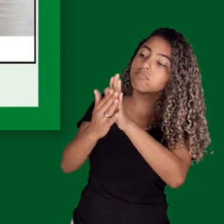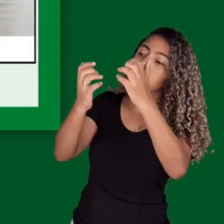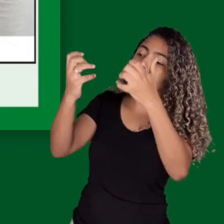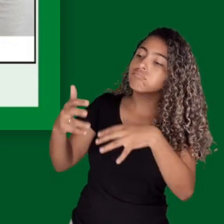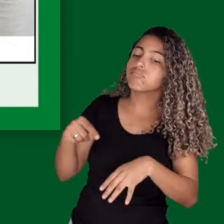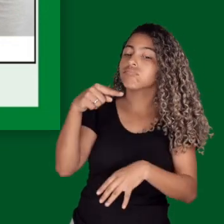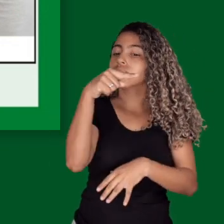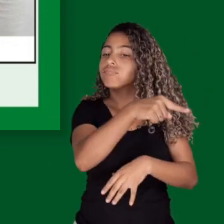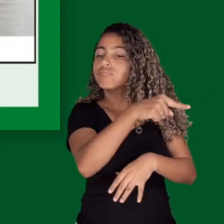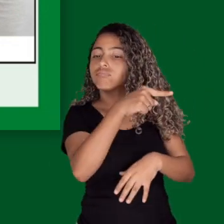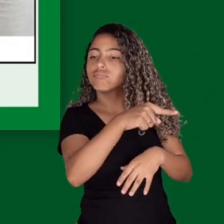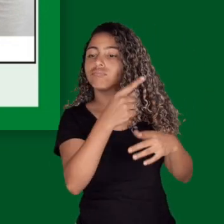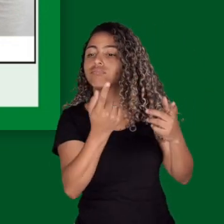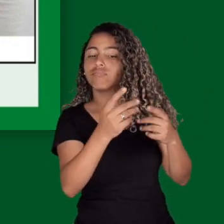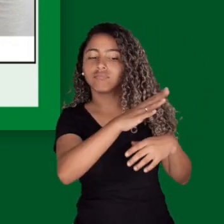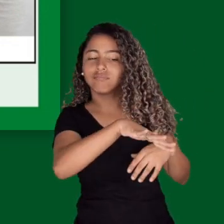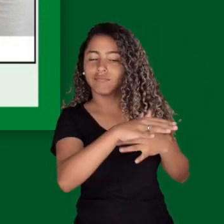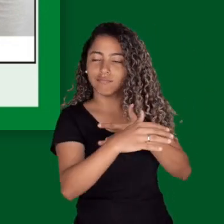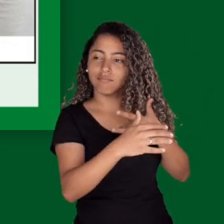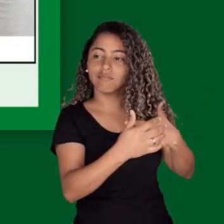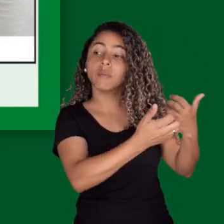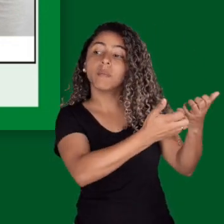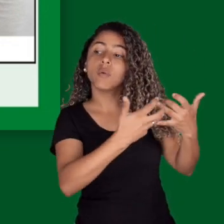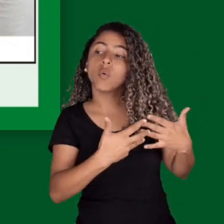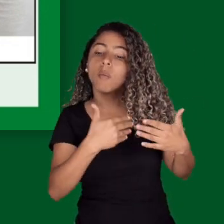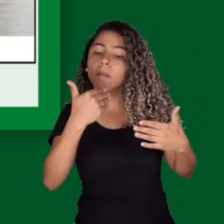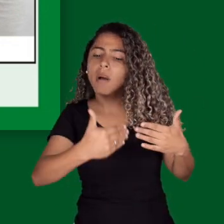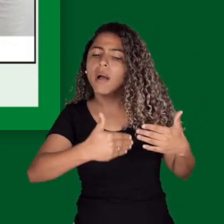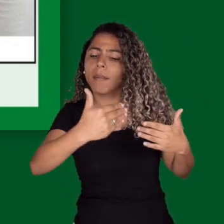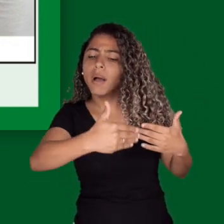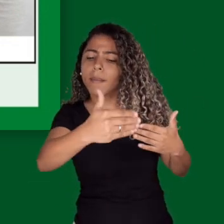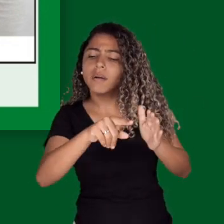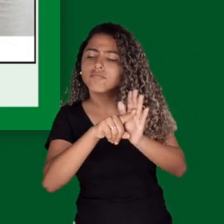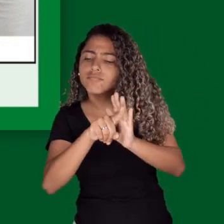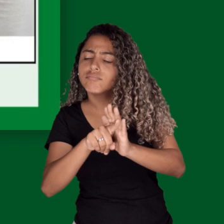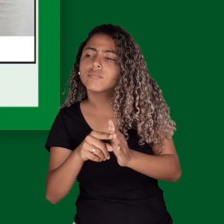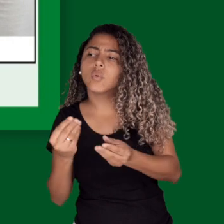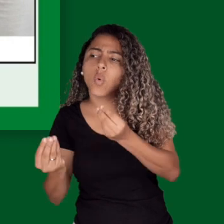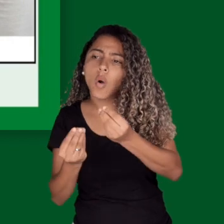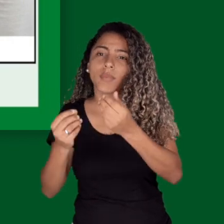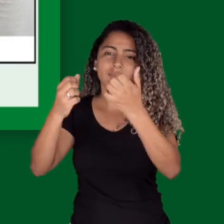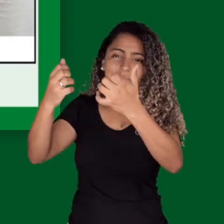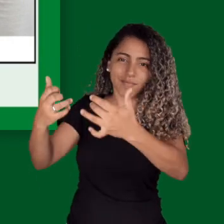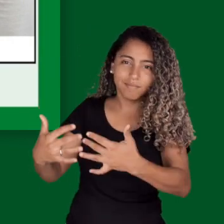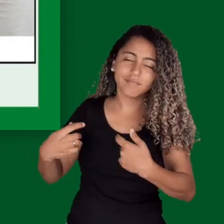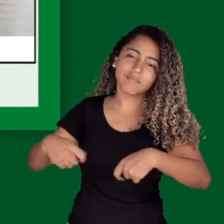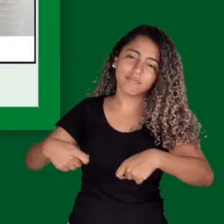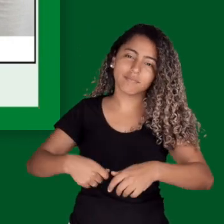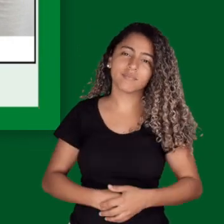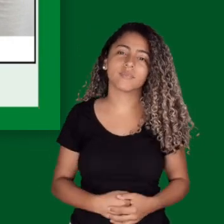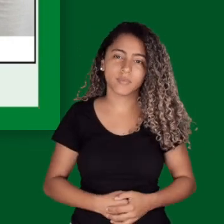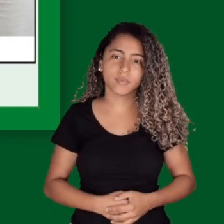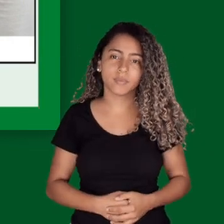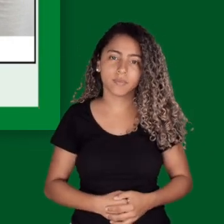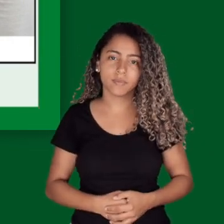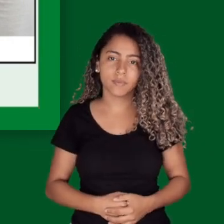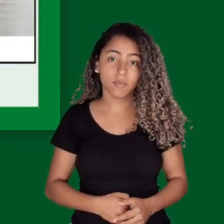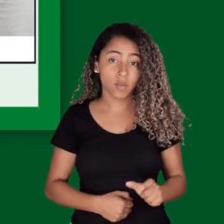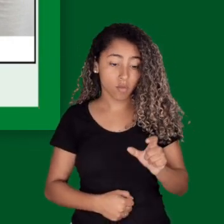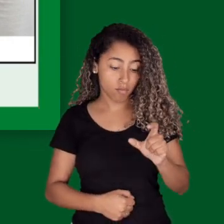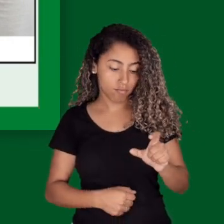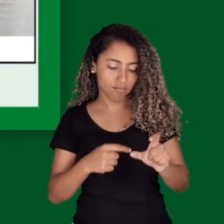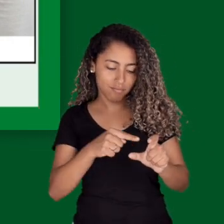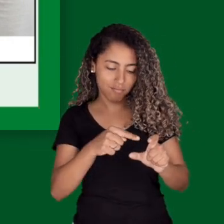qual foi essa frequência estabelecida pela equipe de saúde. O monitor, né, o aparelho que mede a glicose, ele deve